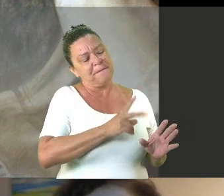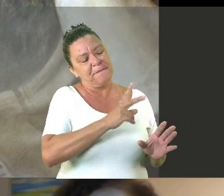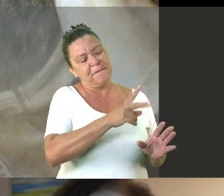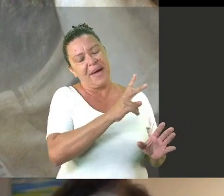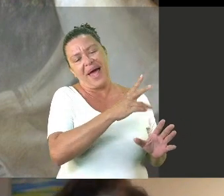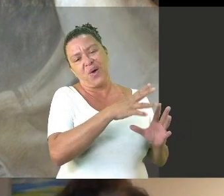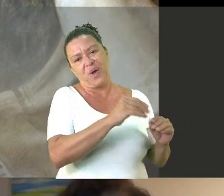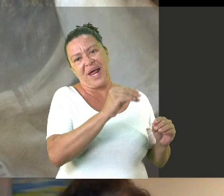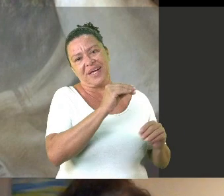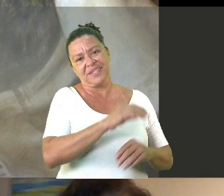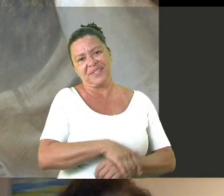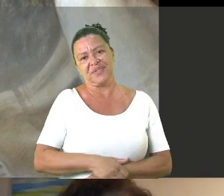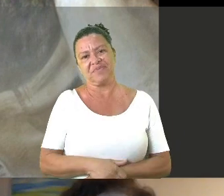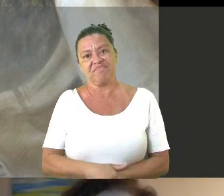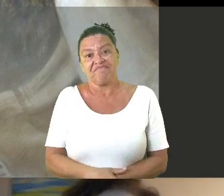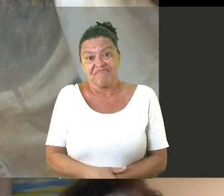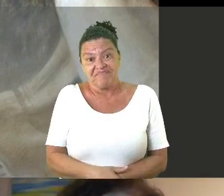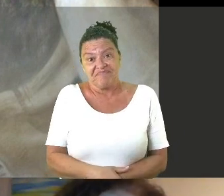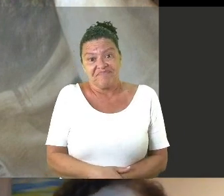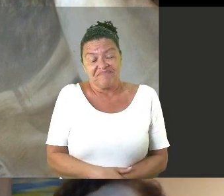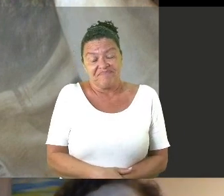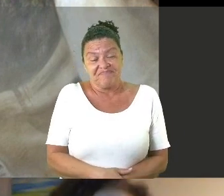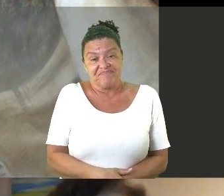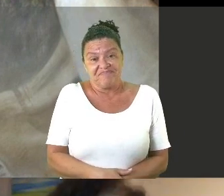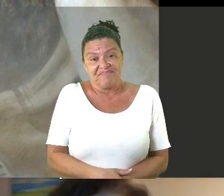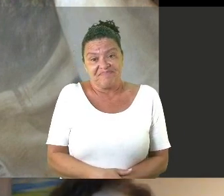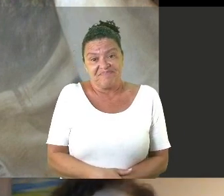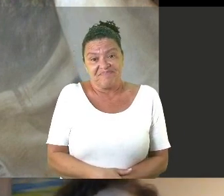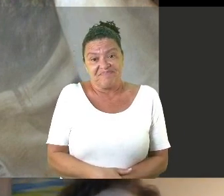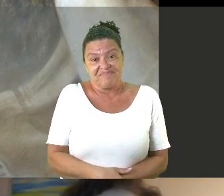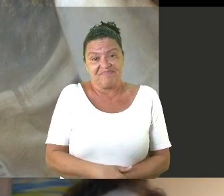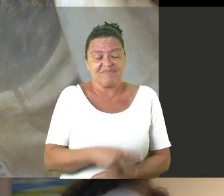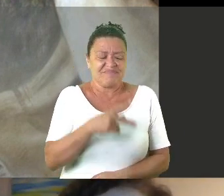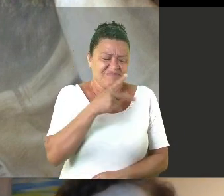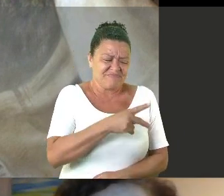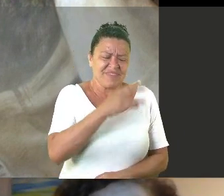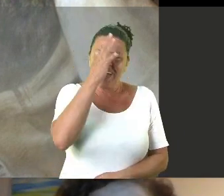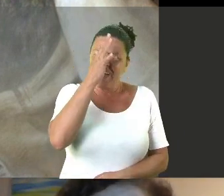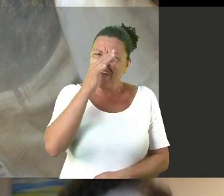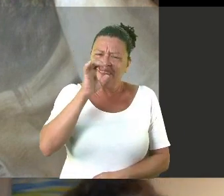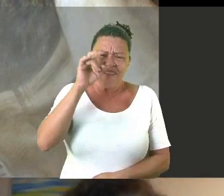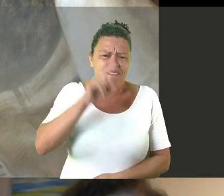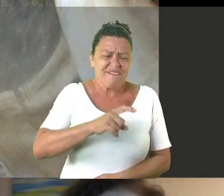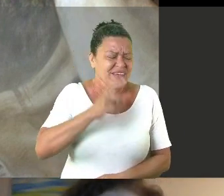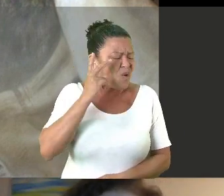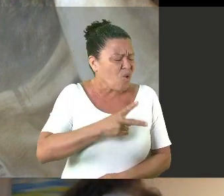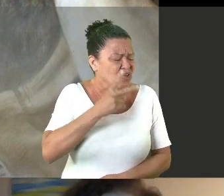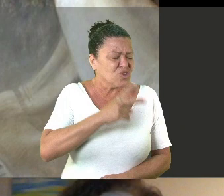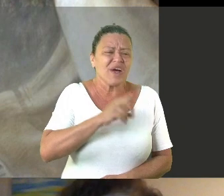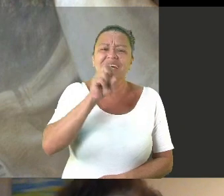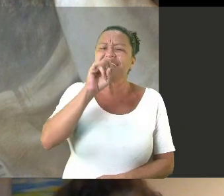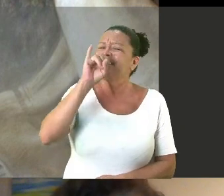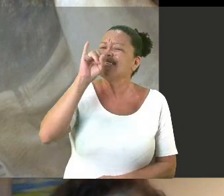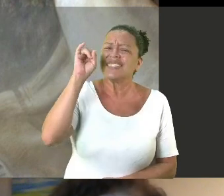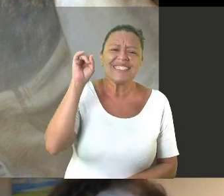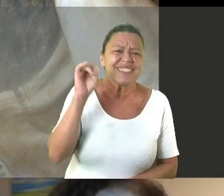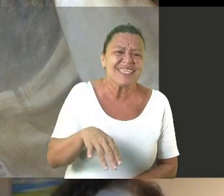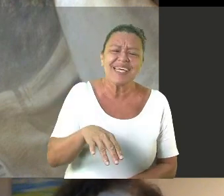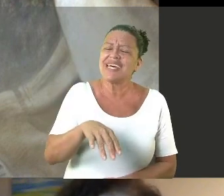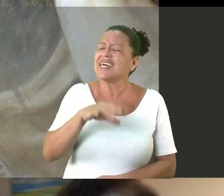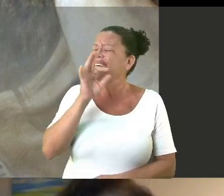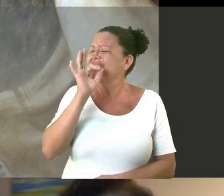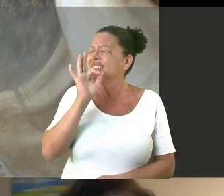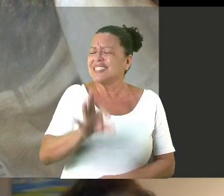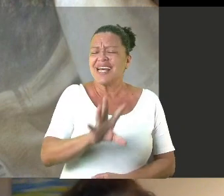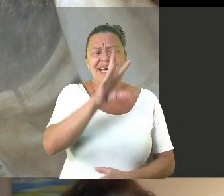permanece curada, permanece com a tua fé, acreditando que sim, isso se instalou